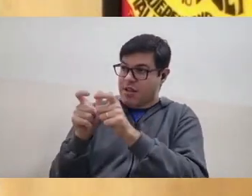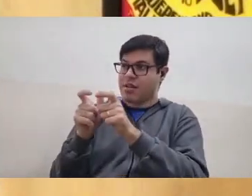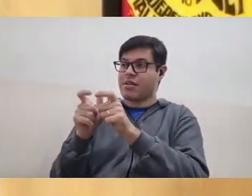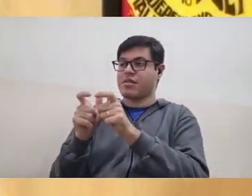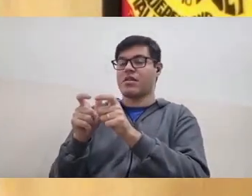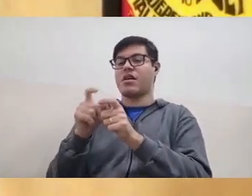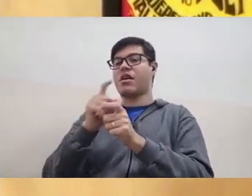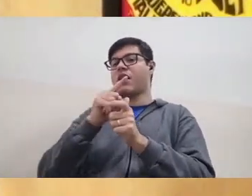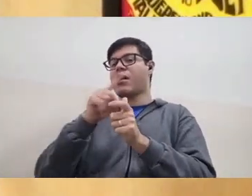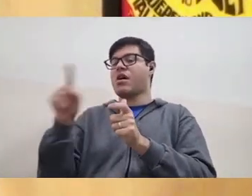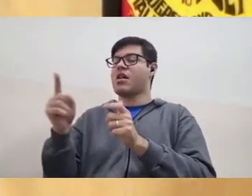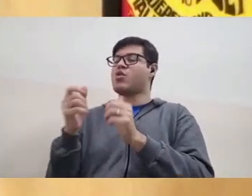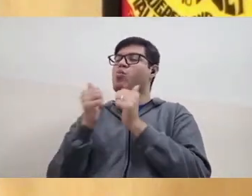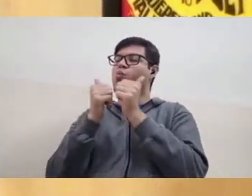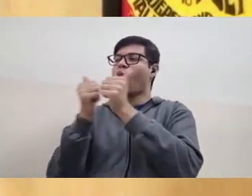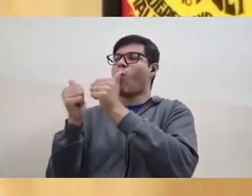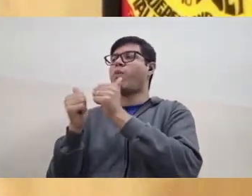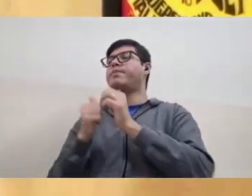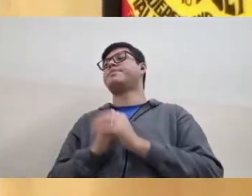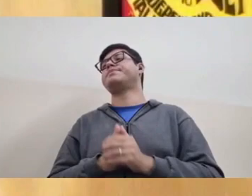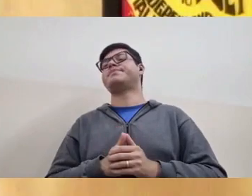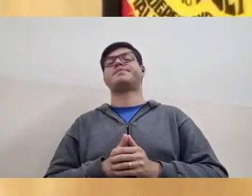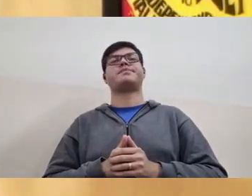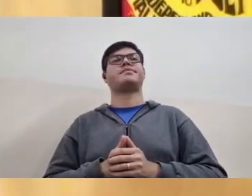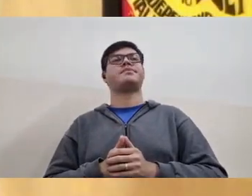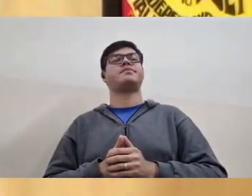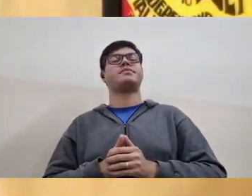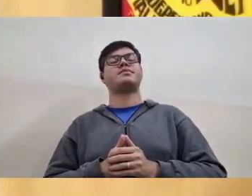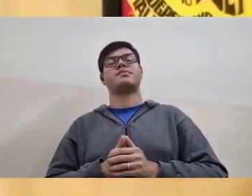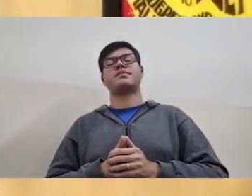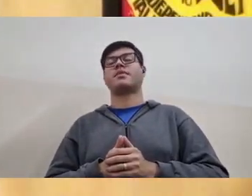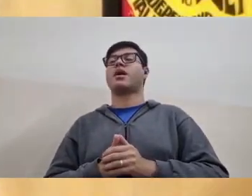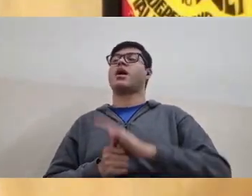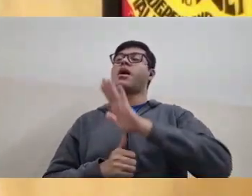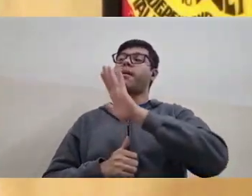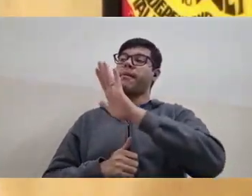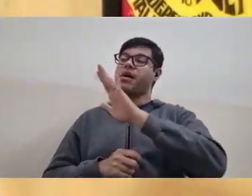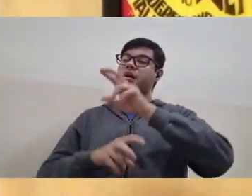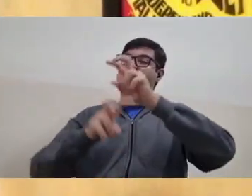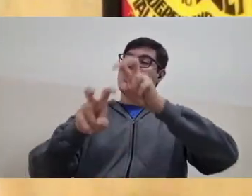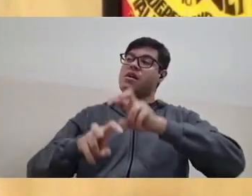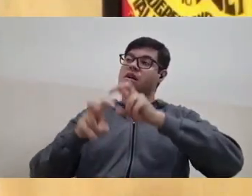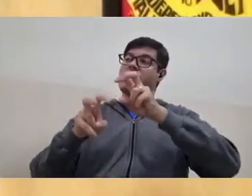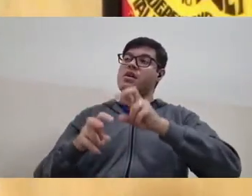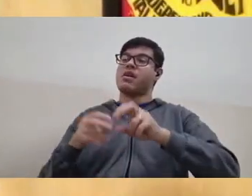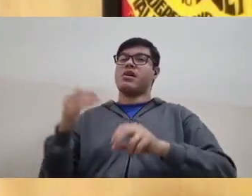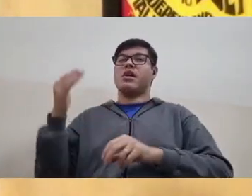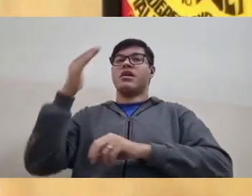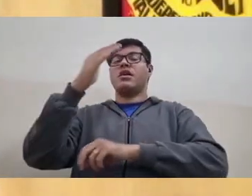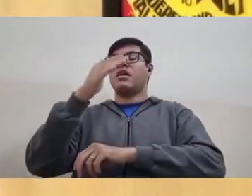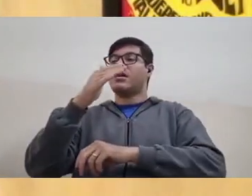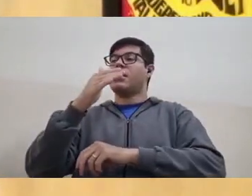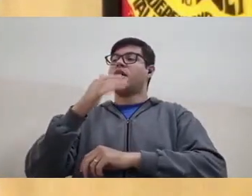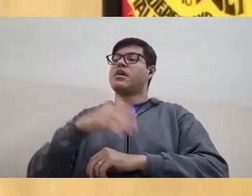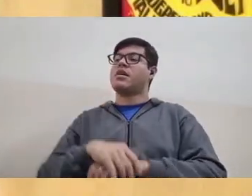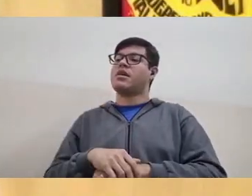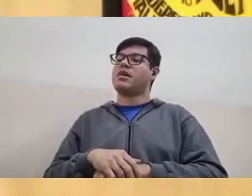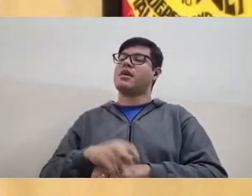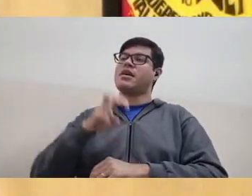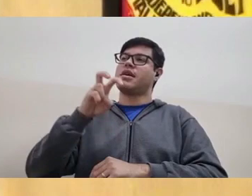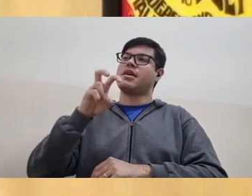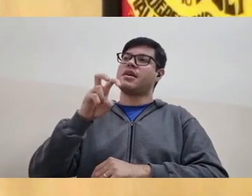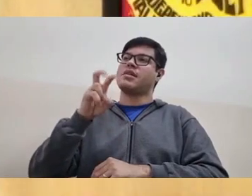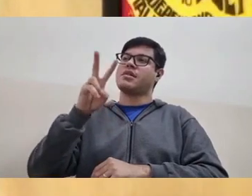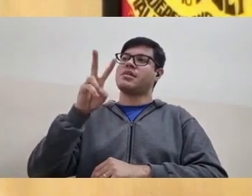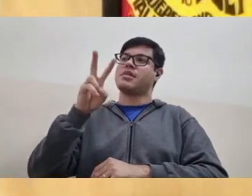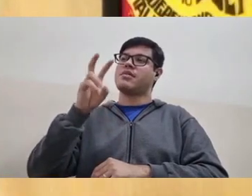diferença. Exatamente. Legal isso, né? Para a agricultura, nós temos que, na zona rural,